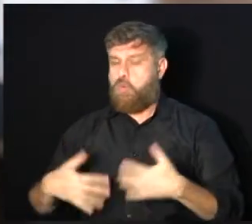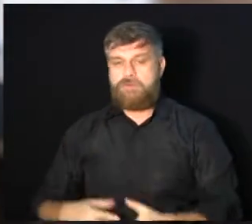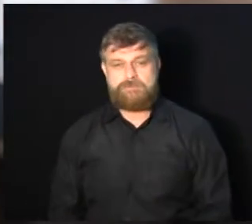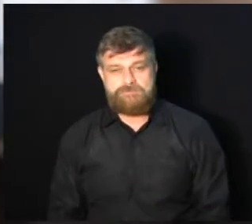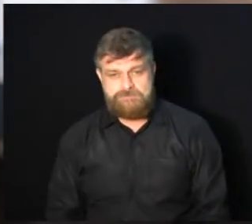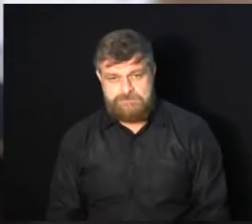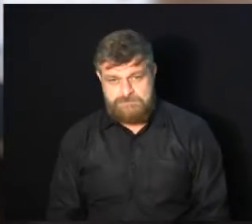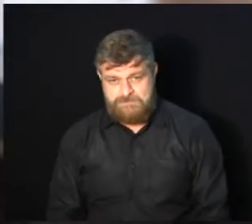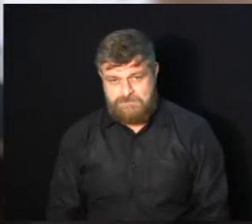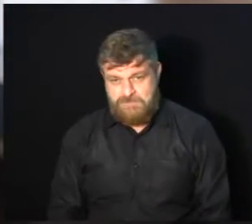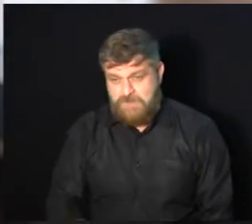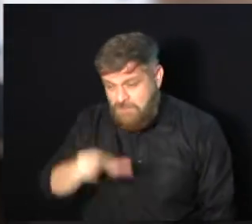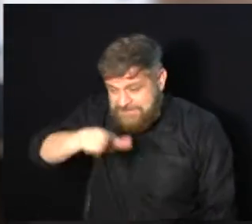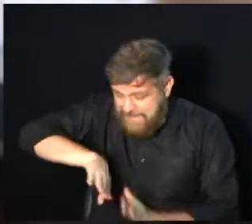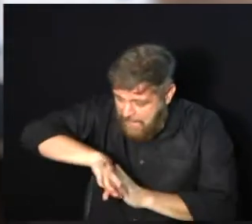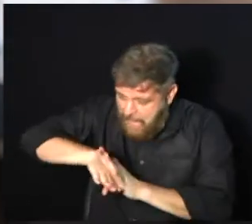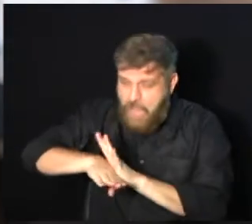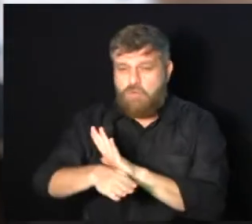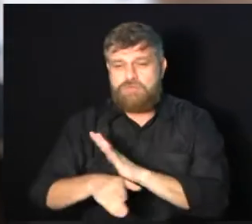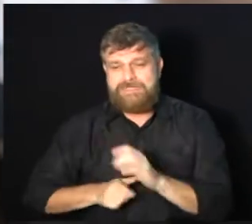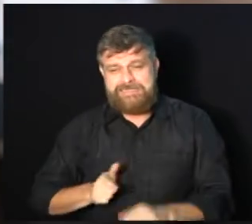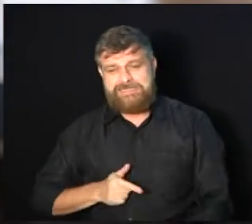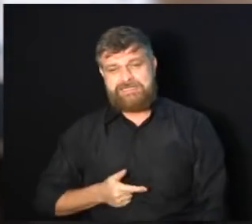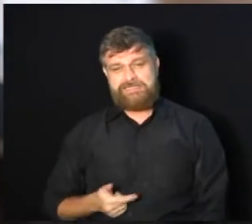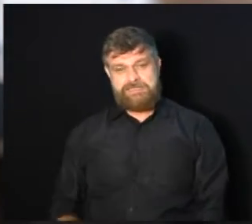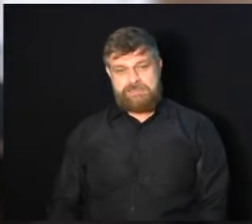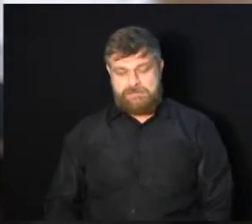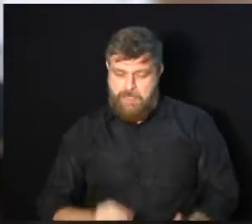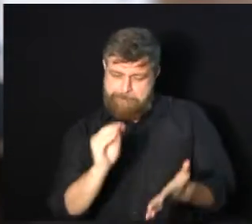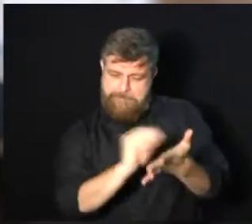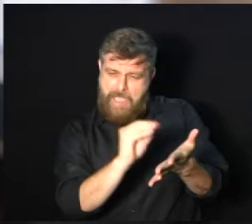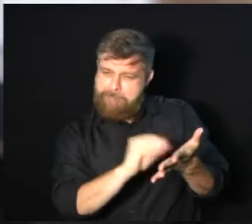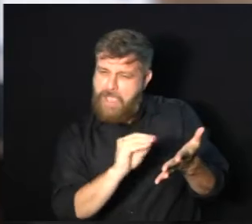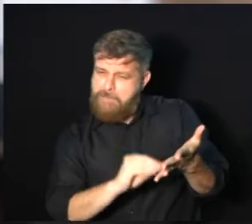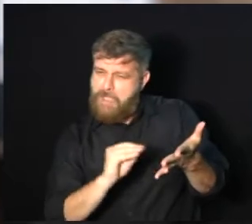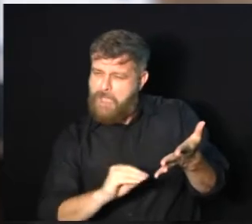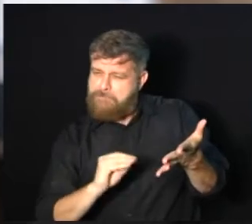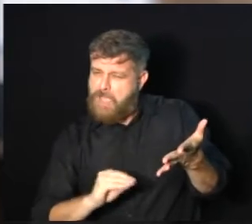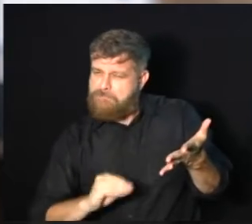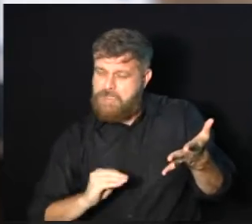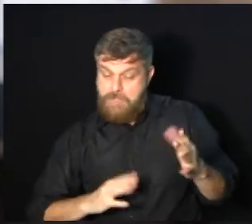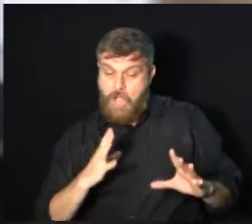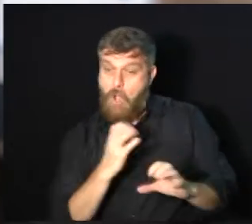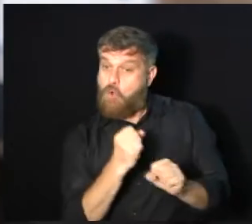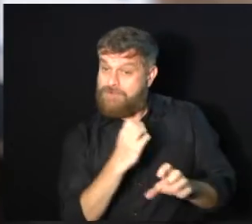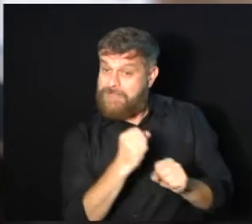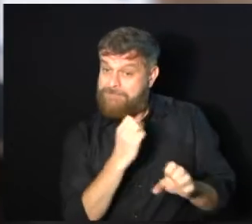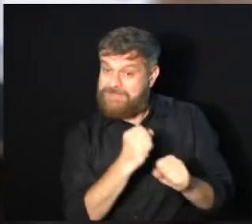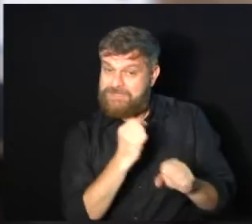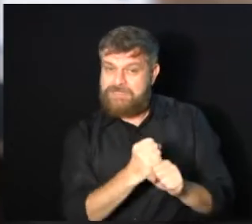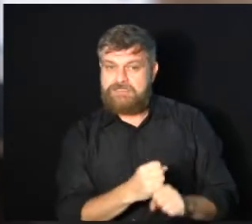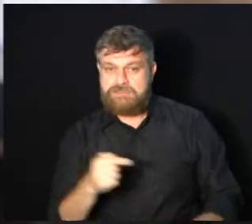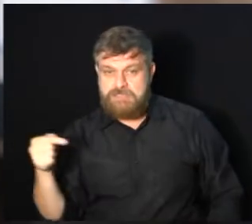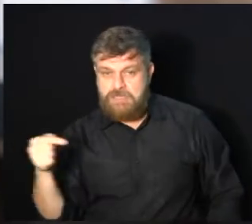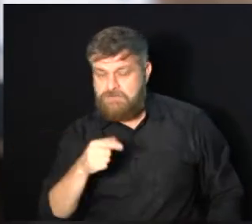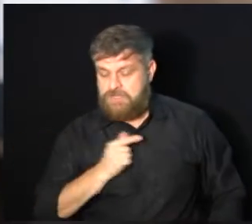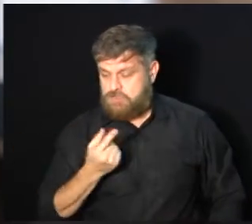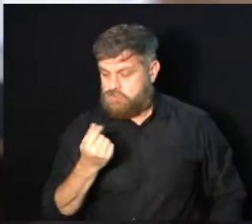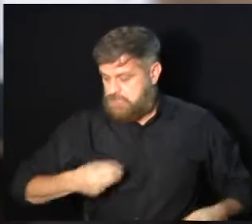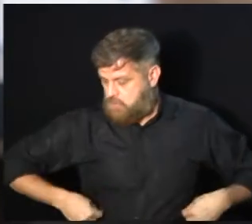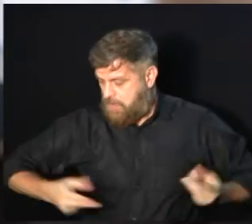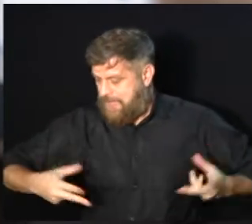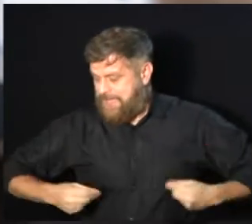Uma vez que você cria o hábito, a cultura de registrar, de fazer a sua contabilidade das suas